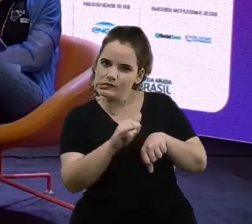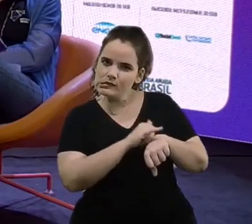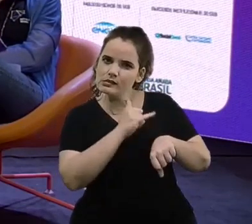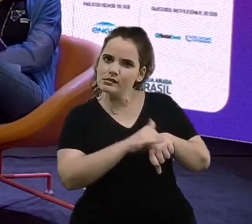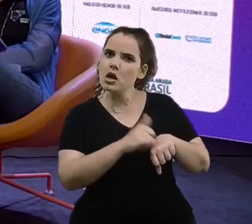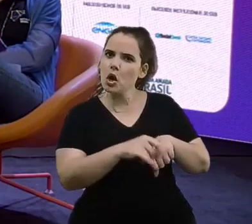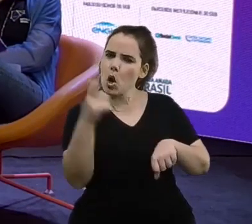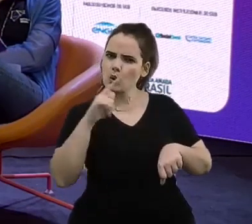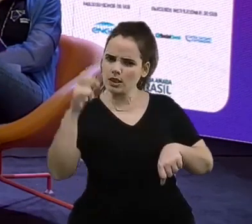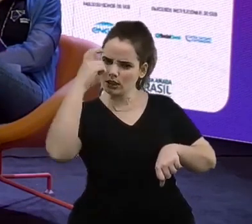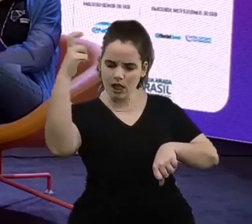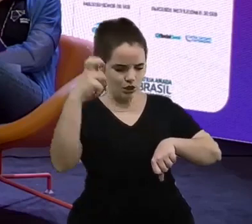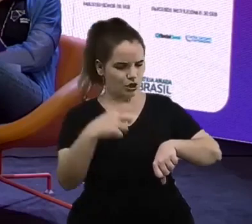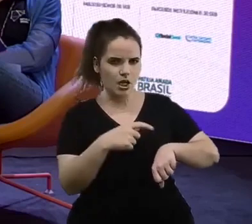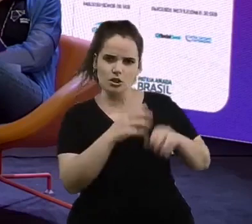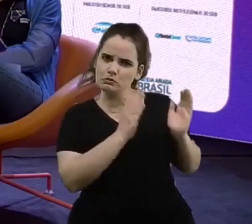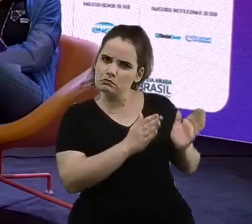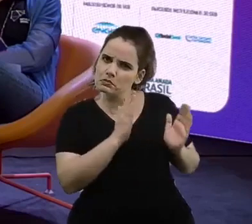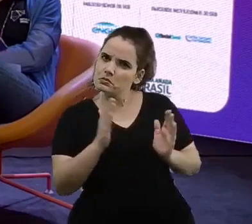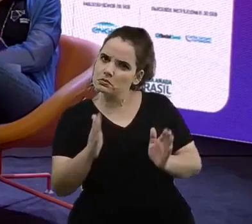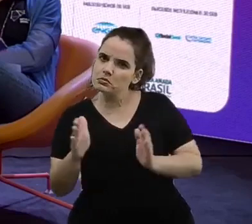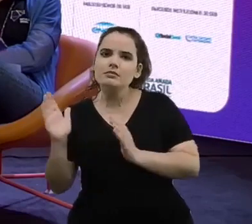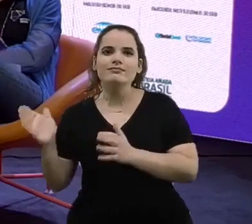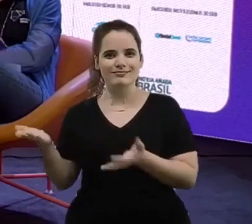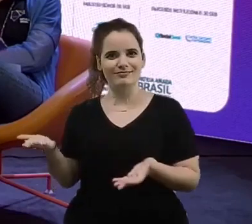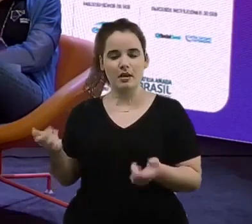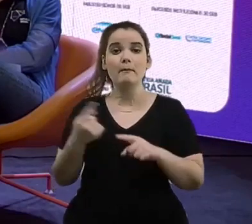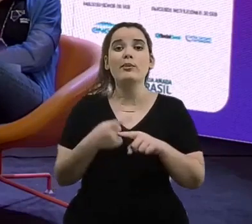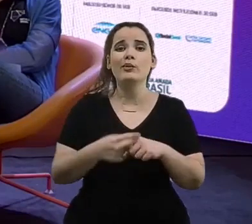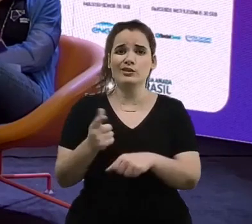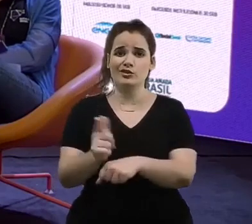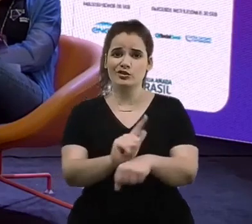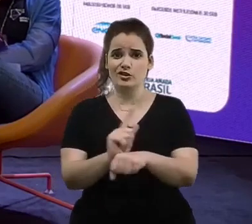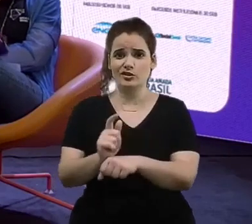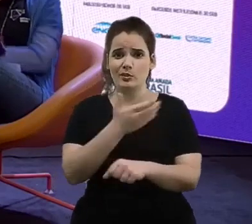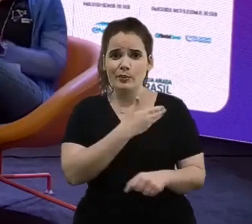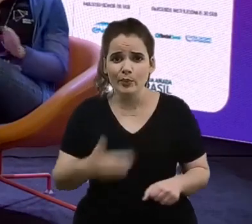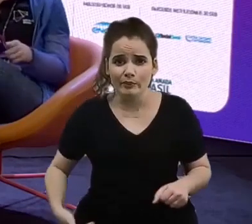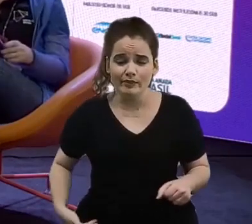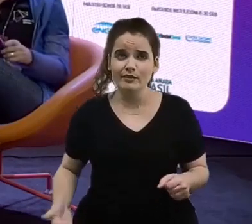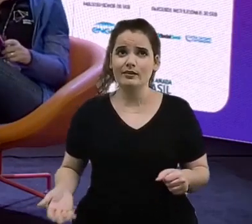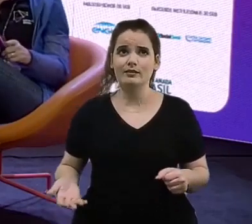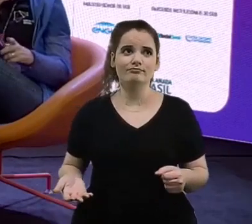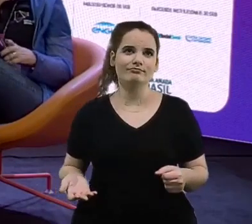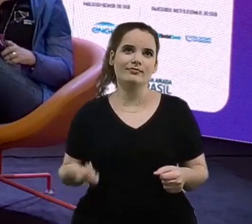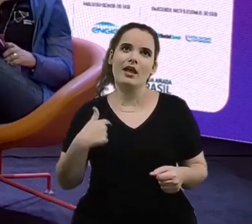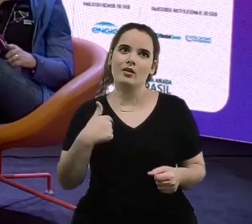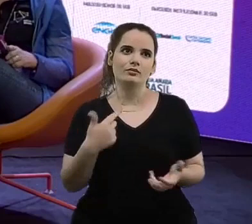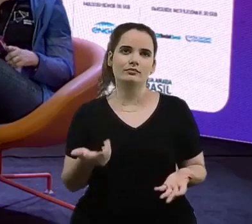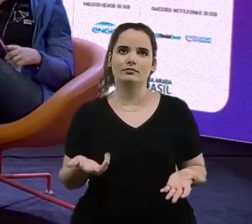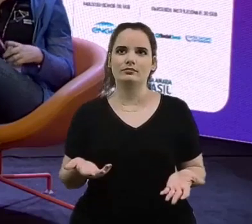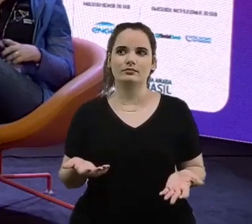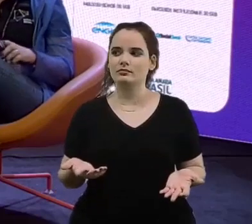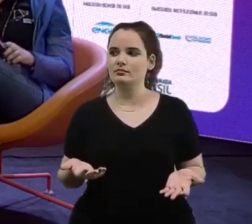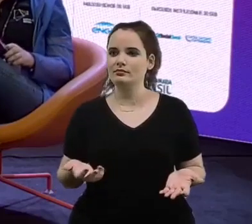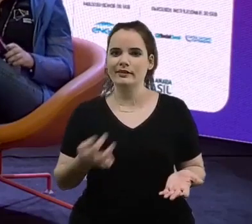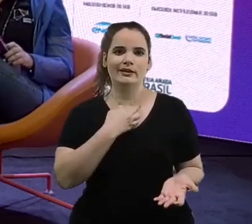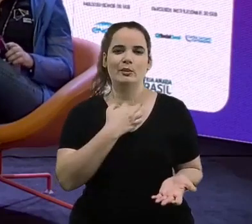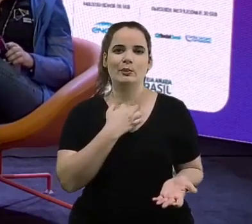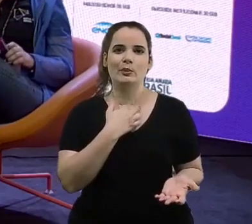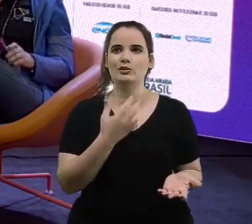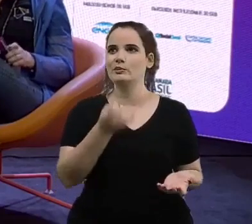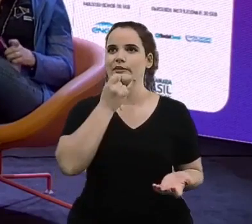traz que o SGB ele foi só o pontapé, né, para a gente está construindo o nosso foguete, né,